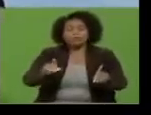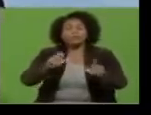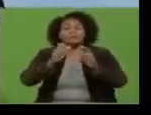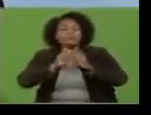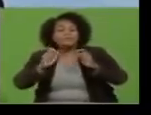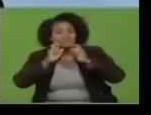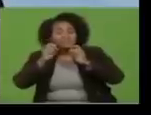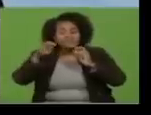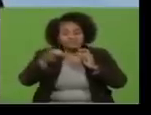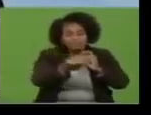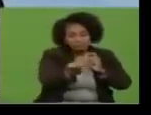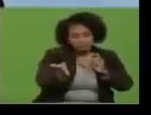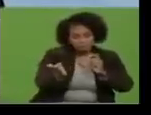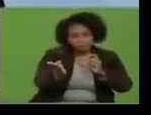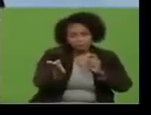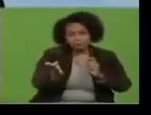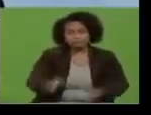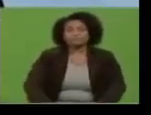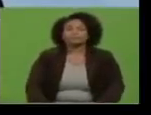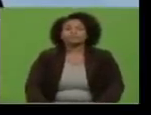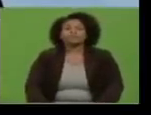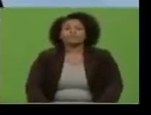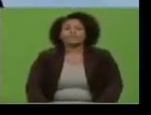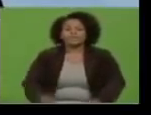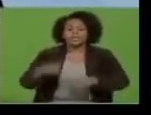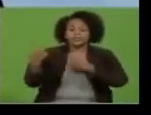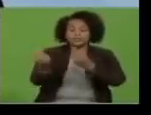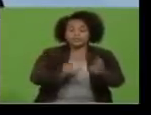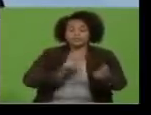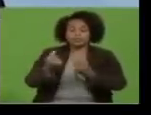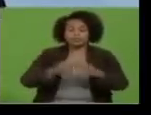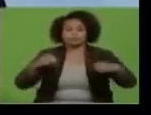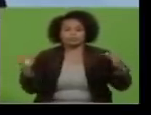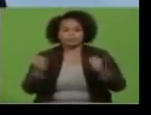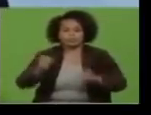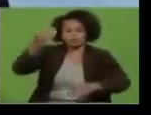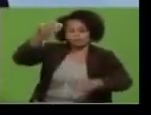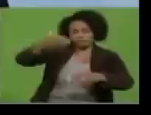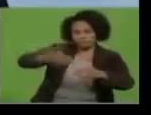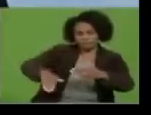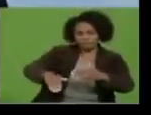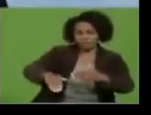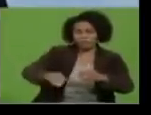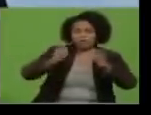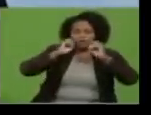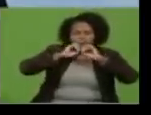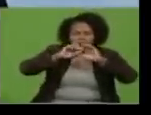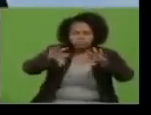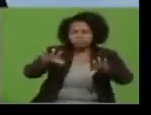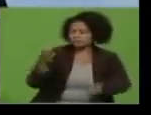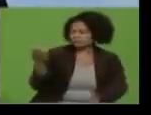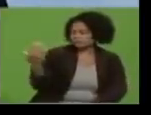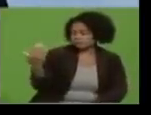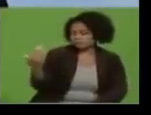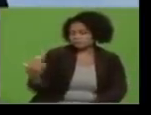moçambicanos, o fim do estado de emergência que anunciamos há dias